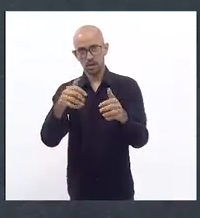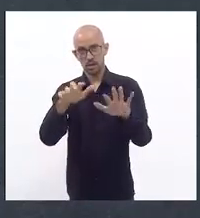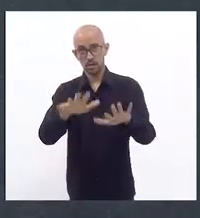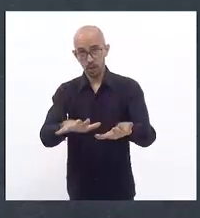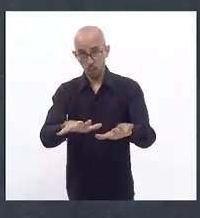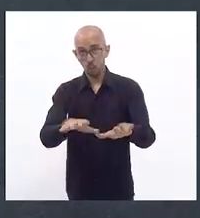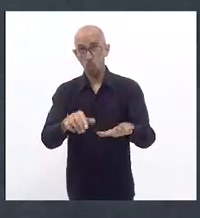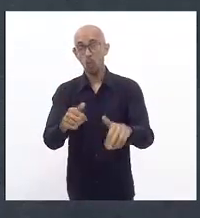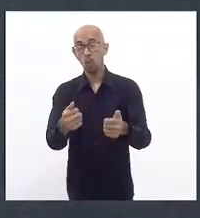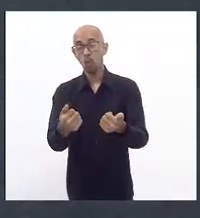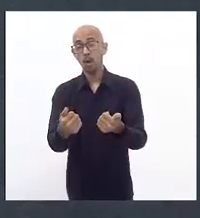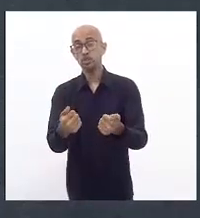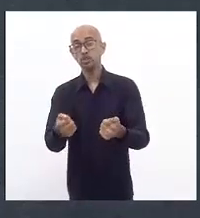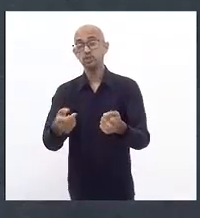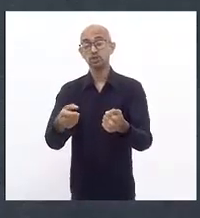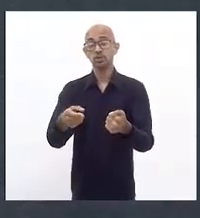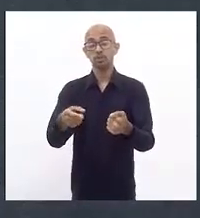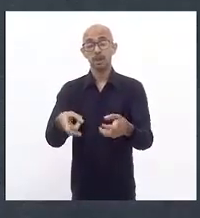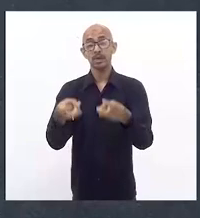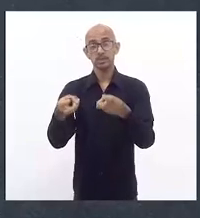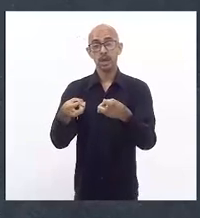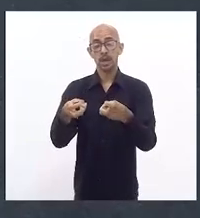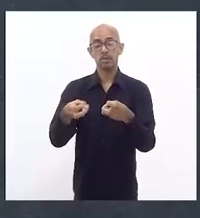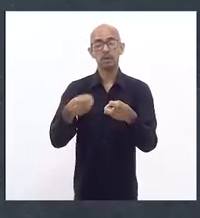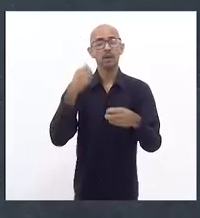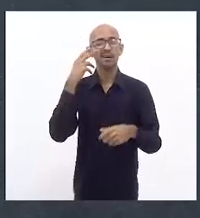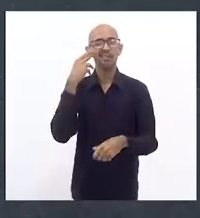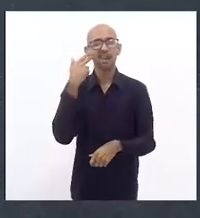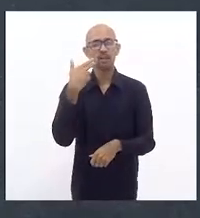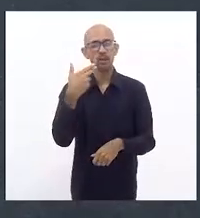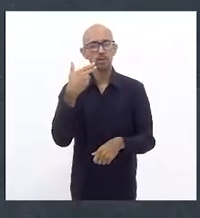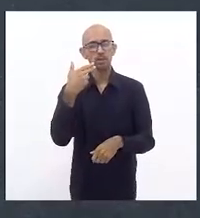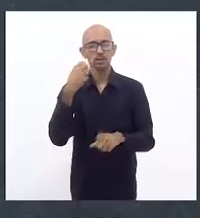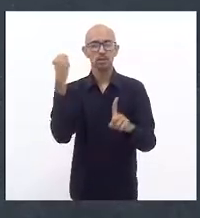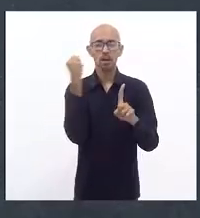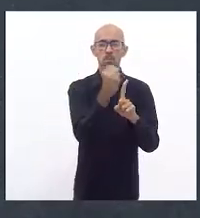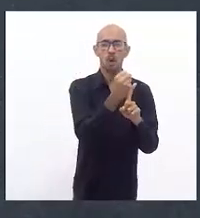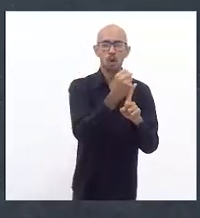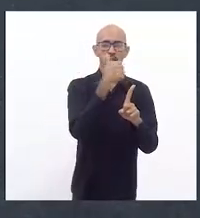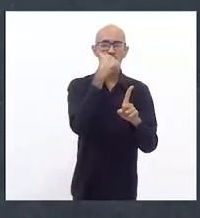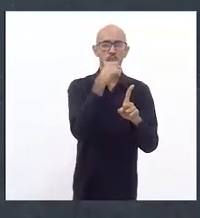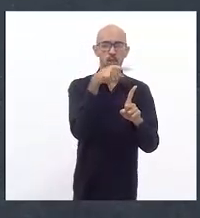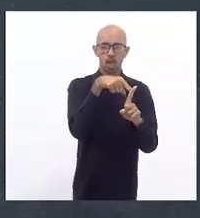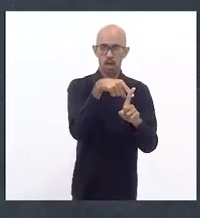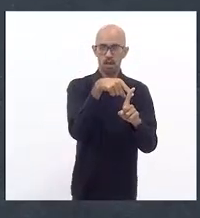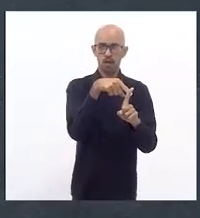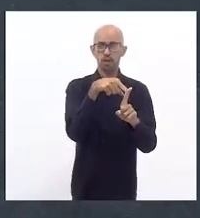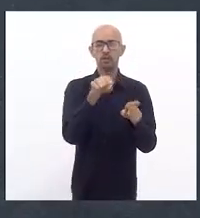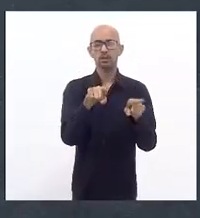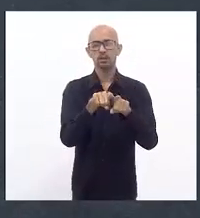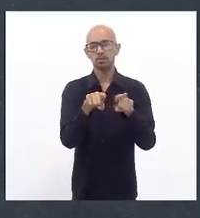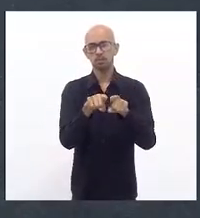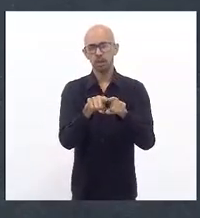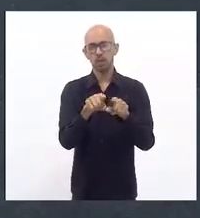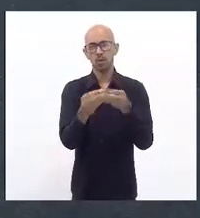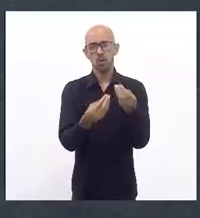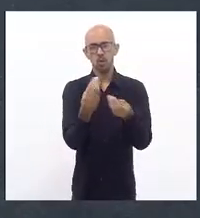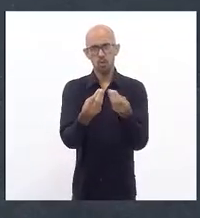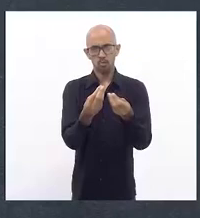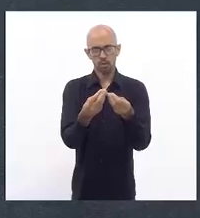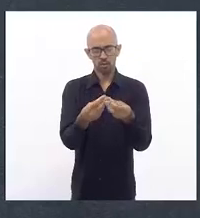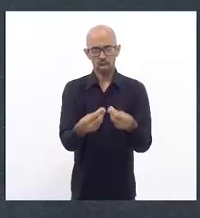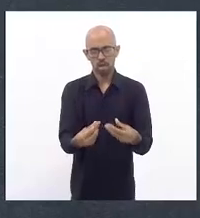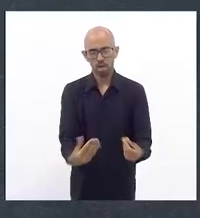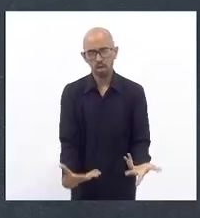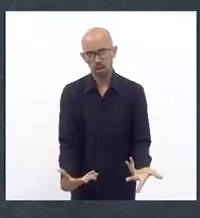vê a naturalização do feminicídio e o quanto que esse processo de